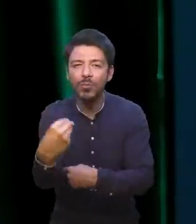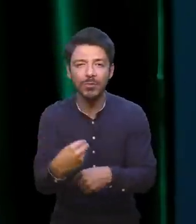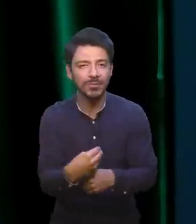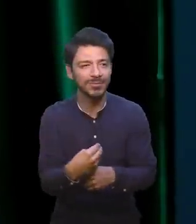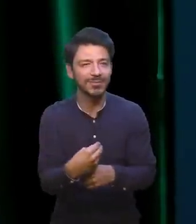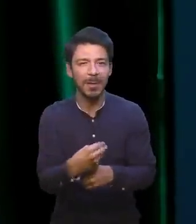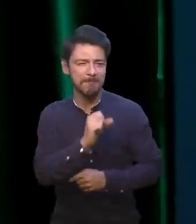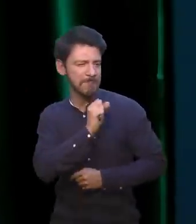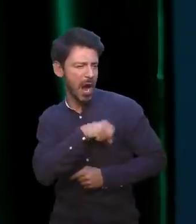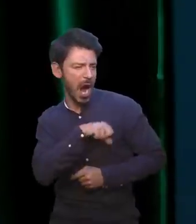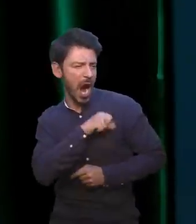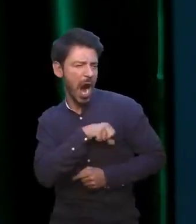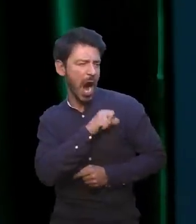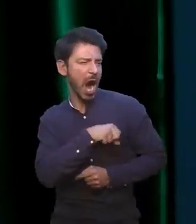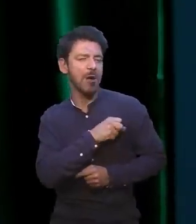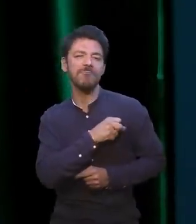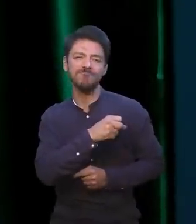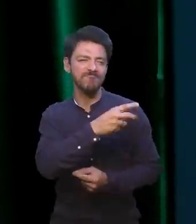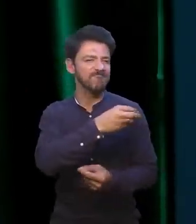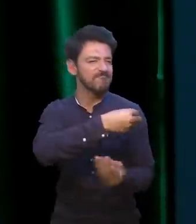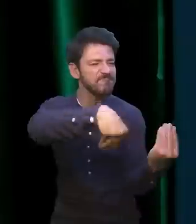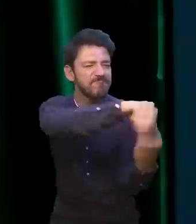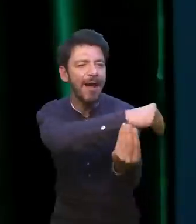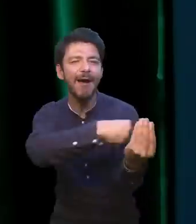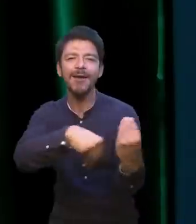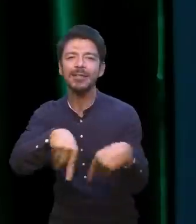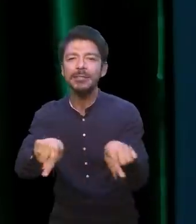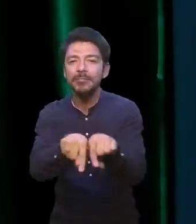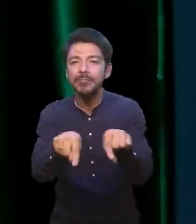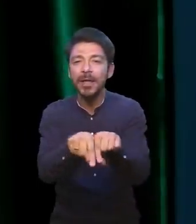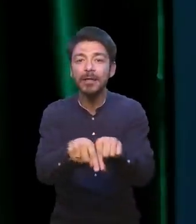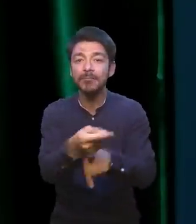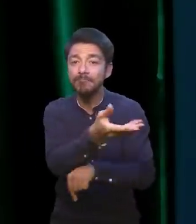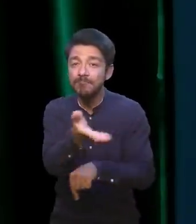Eu acho tão valiosa esta fala do Cristo.